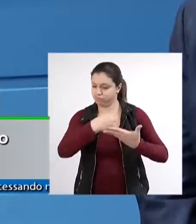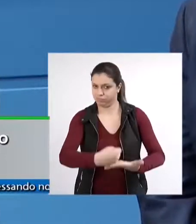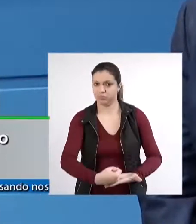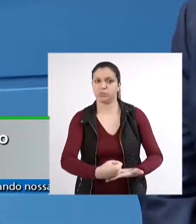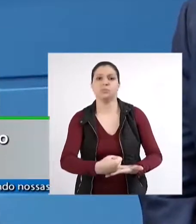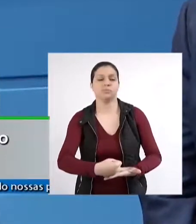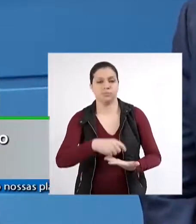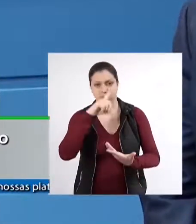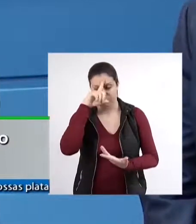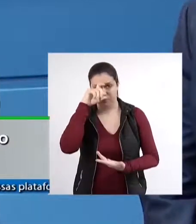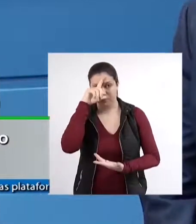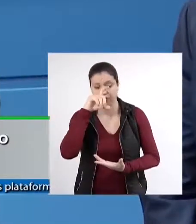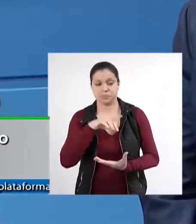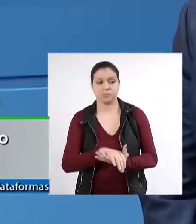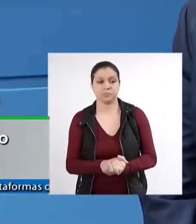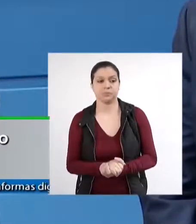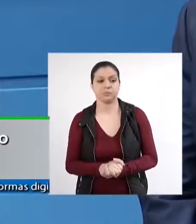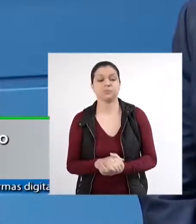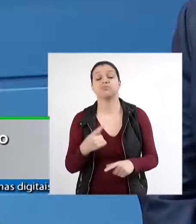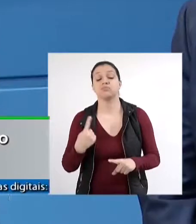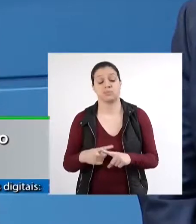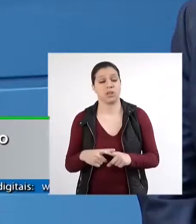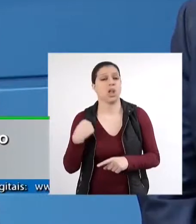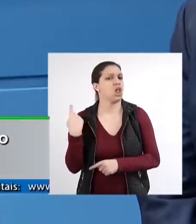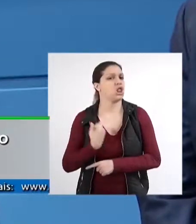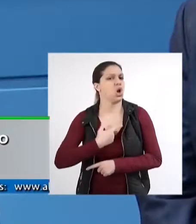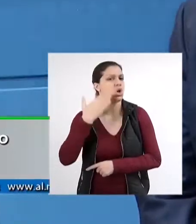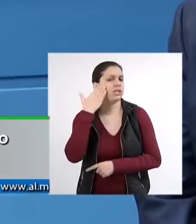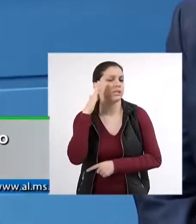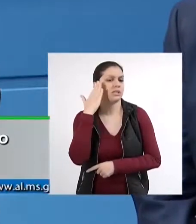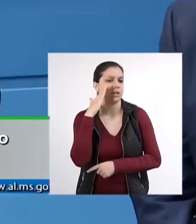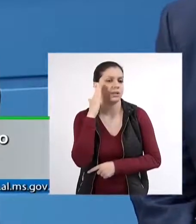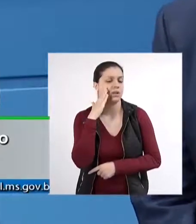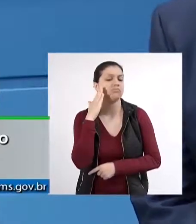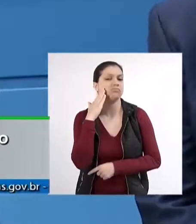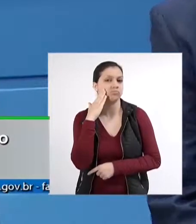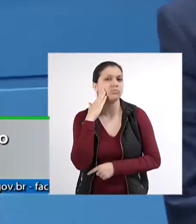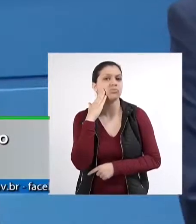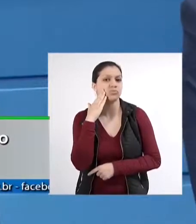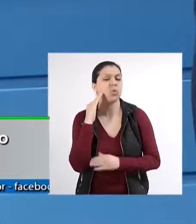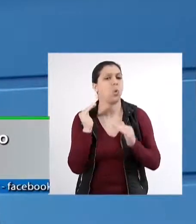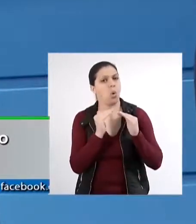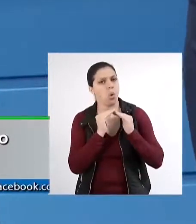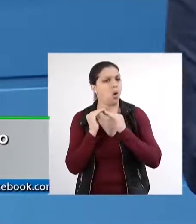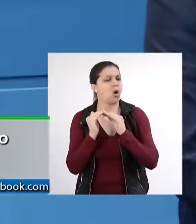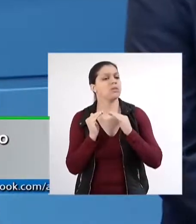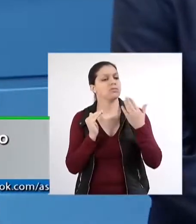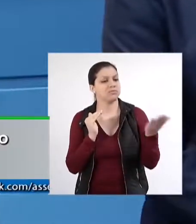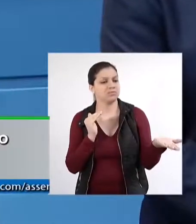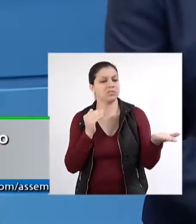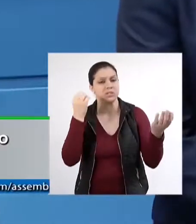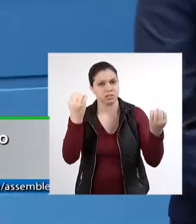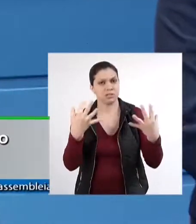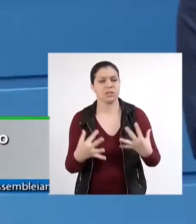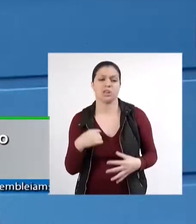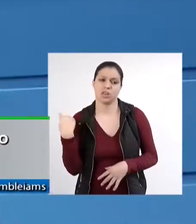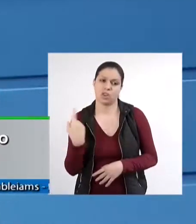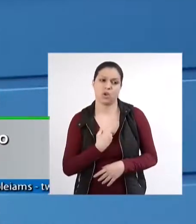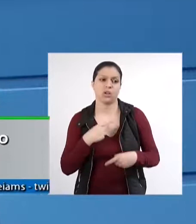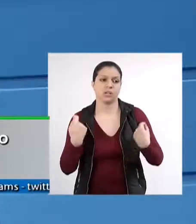para o hospital, por entender e concordar com Vossa Excelência quando diz que nós temos que ter